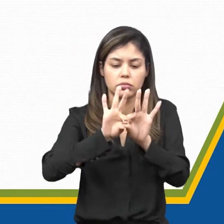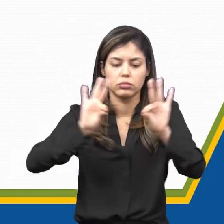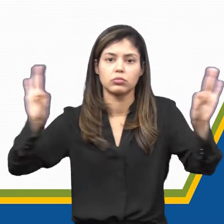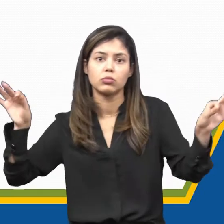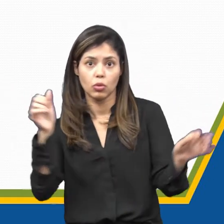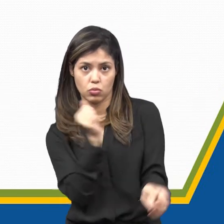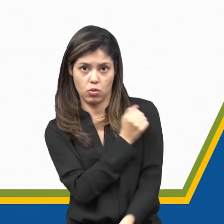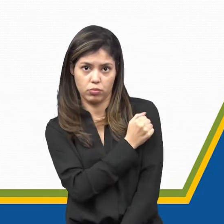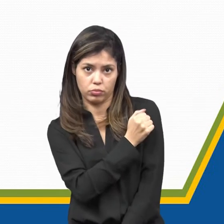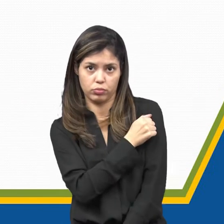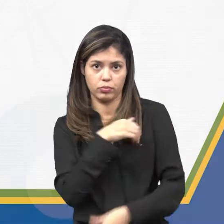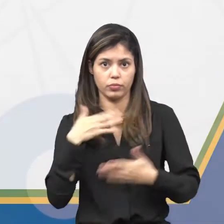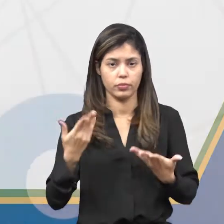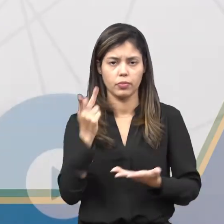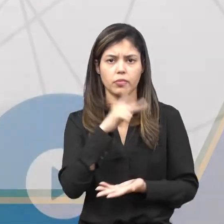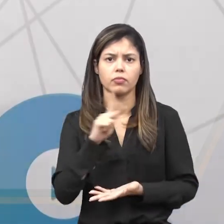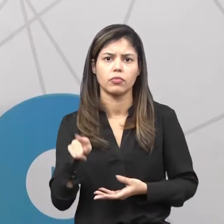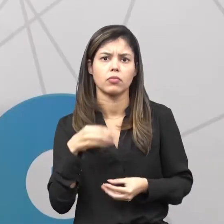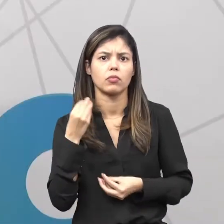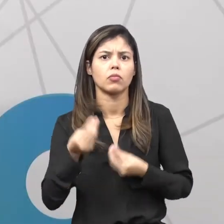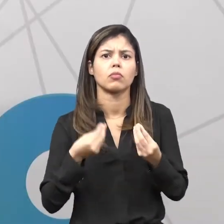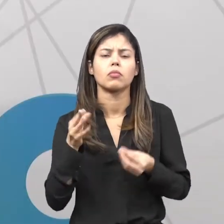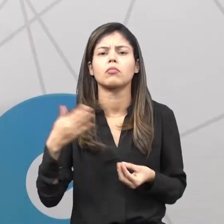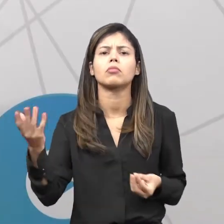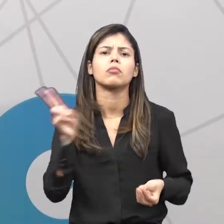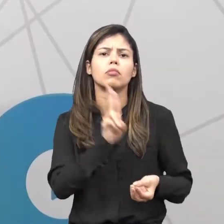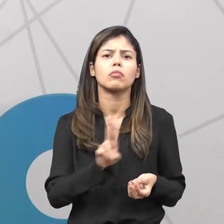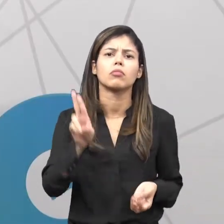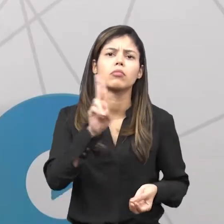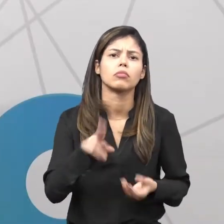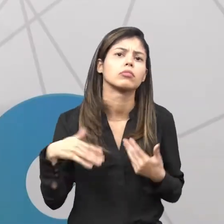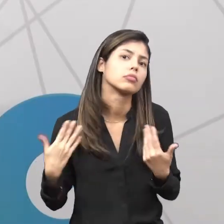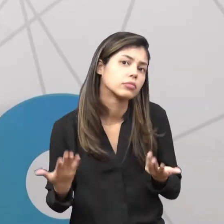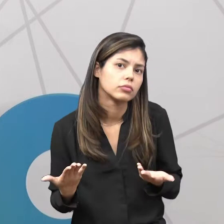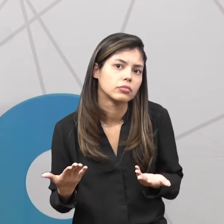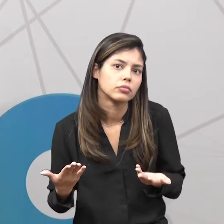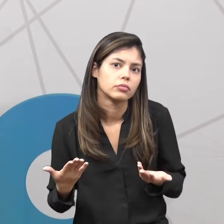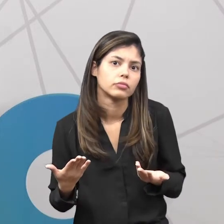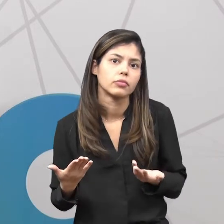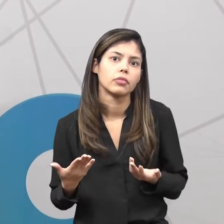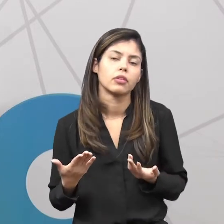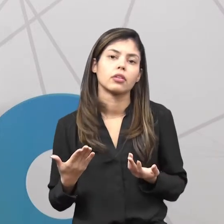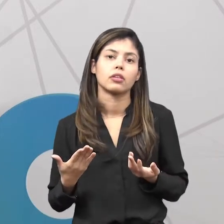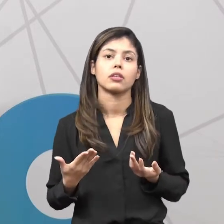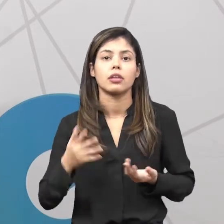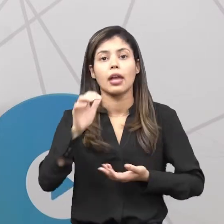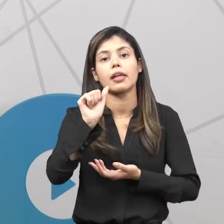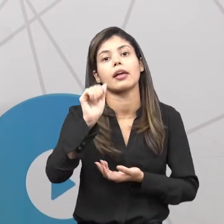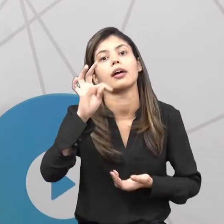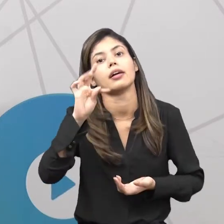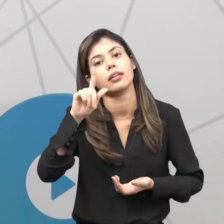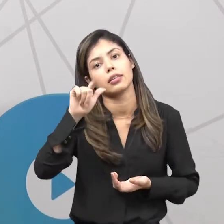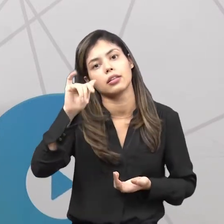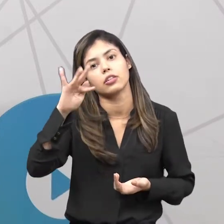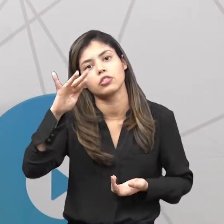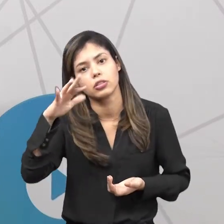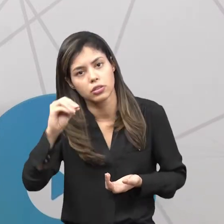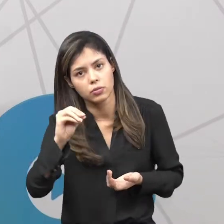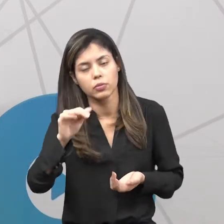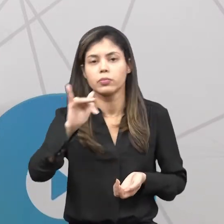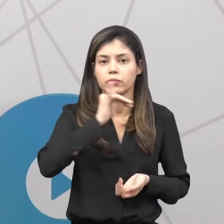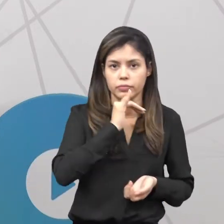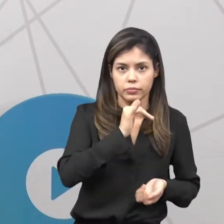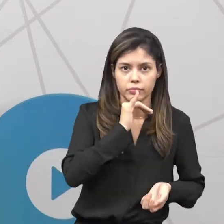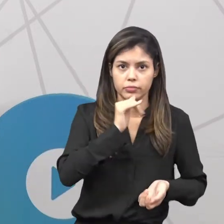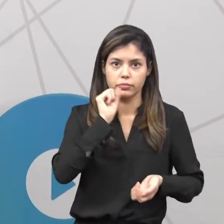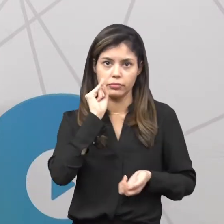nossos alunos. Professor, quando é que eu vou utilizar esse teste para efeito de atletismo? Por exemplo, se